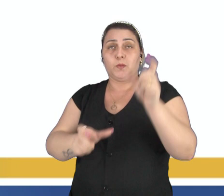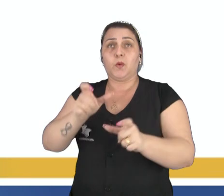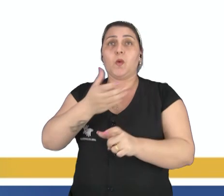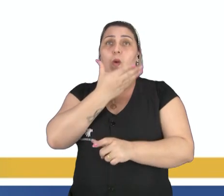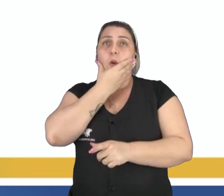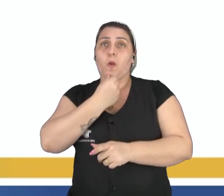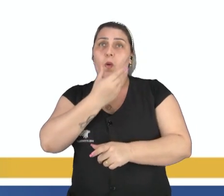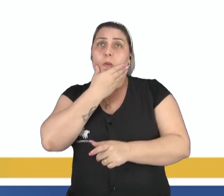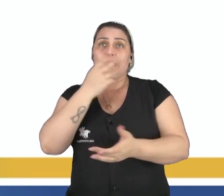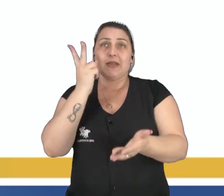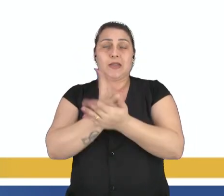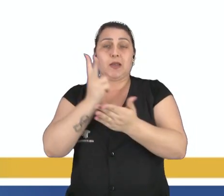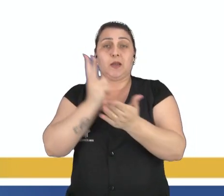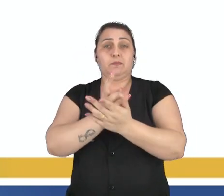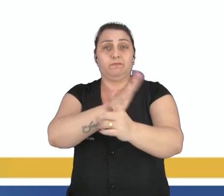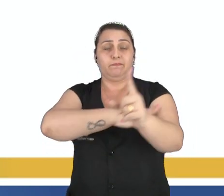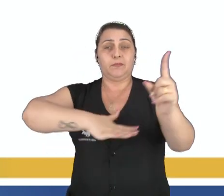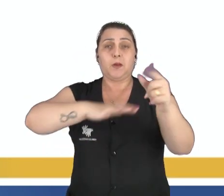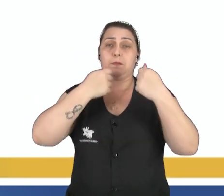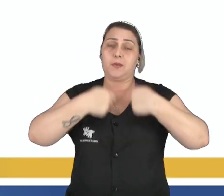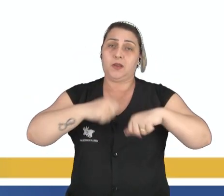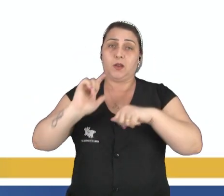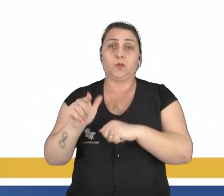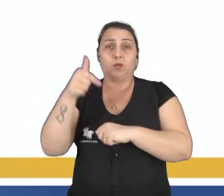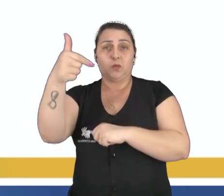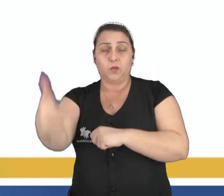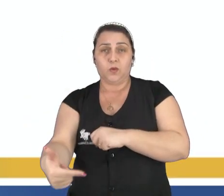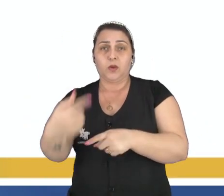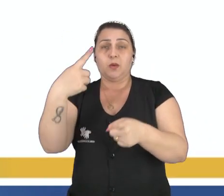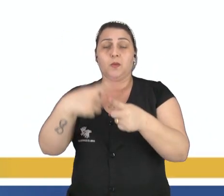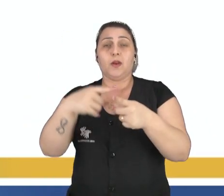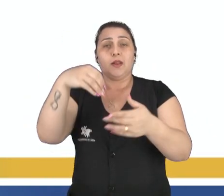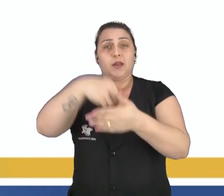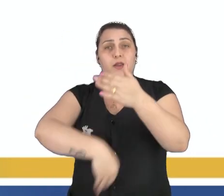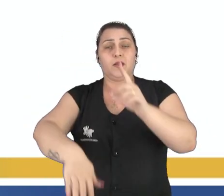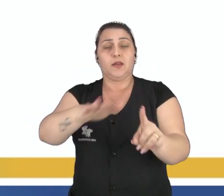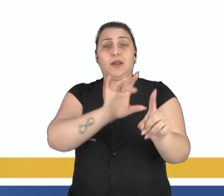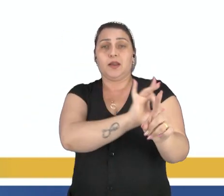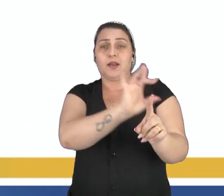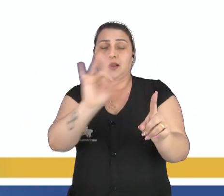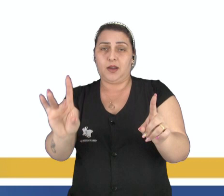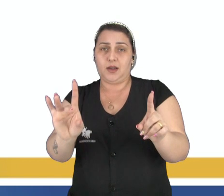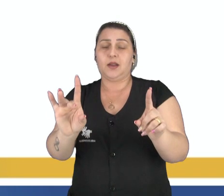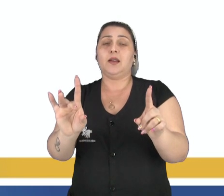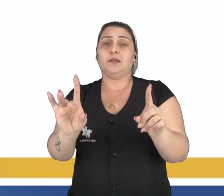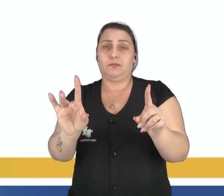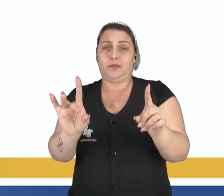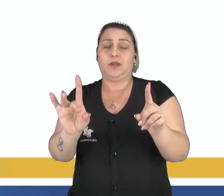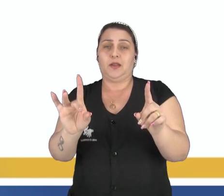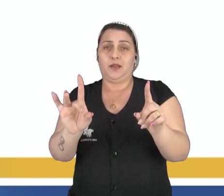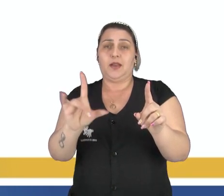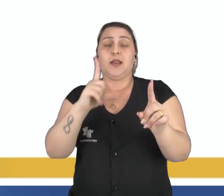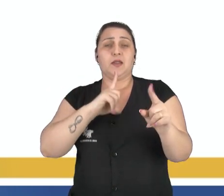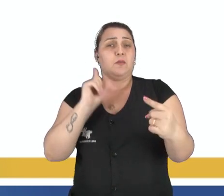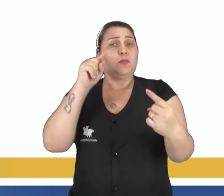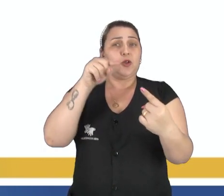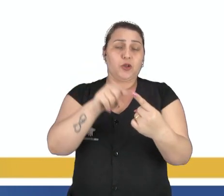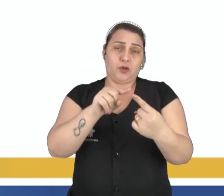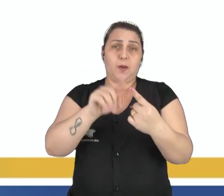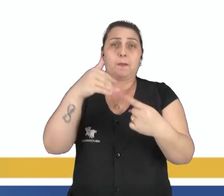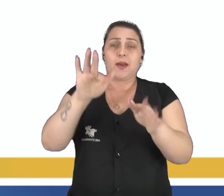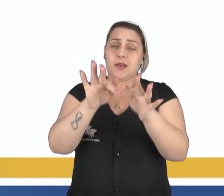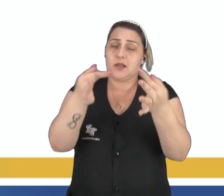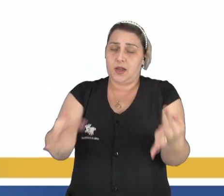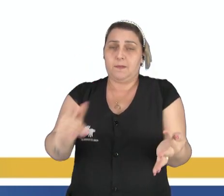pois o homem, como um ser social, necessita do outro, porque na sociedade cada indivíduo cumpre uma função, por